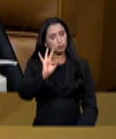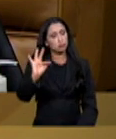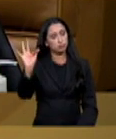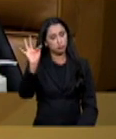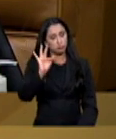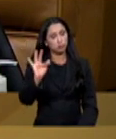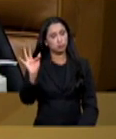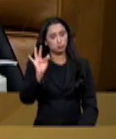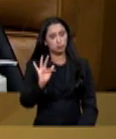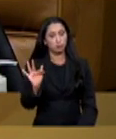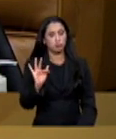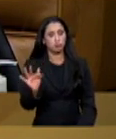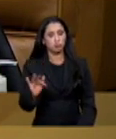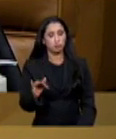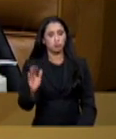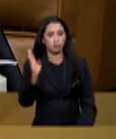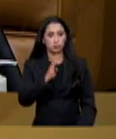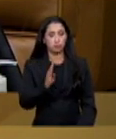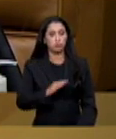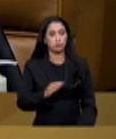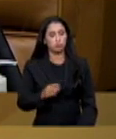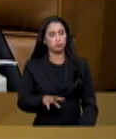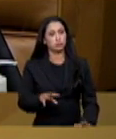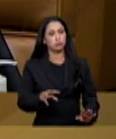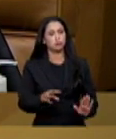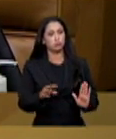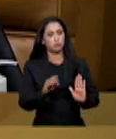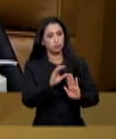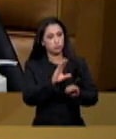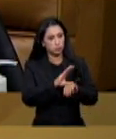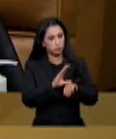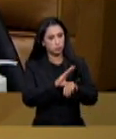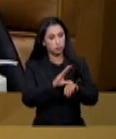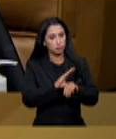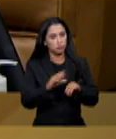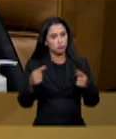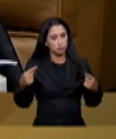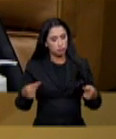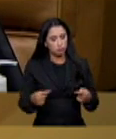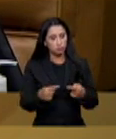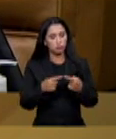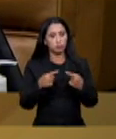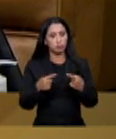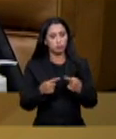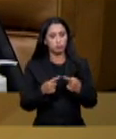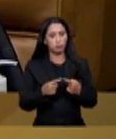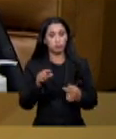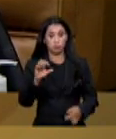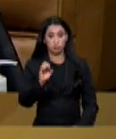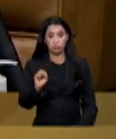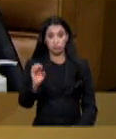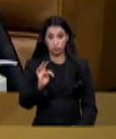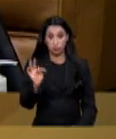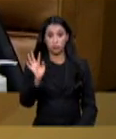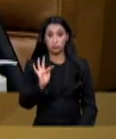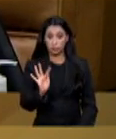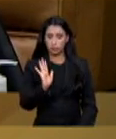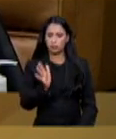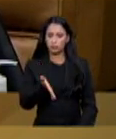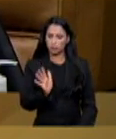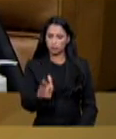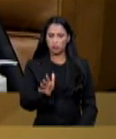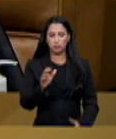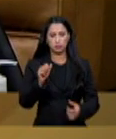brasileiro, portanto, esse entendimento constitucionalmente adequado que este Supremo Tribunal Federal tem